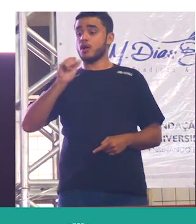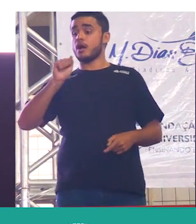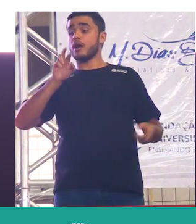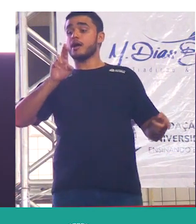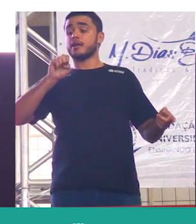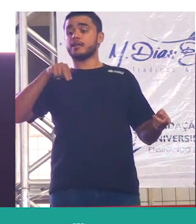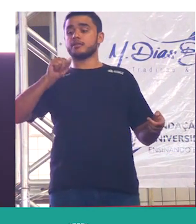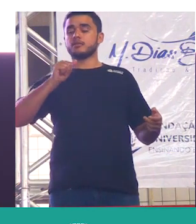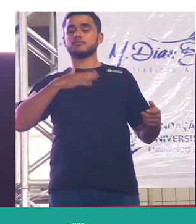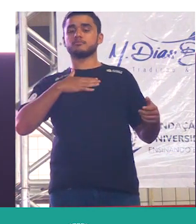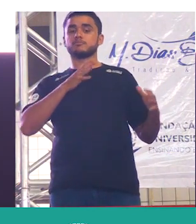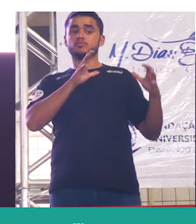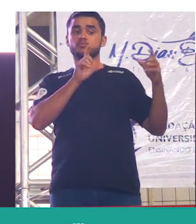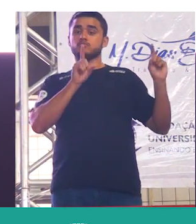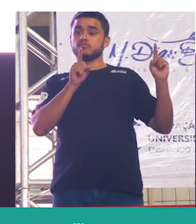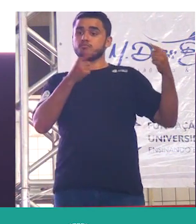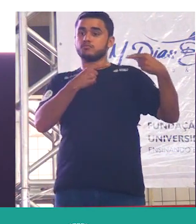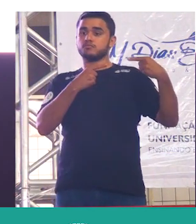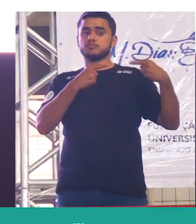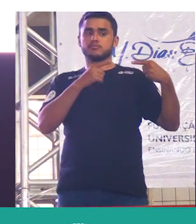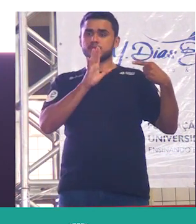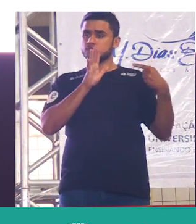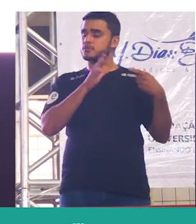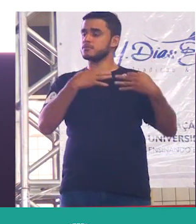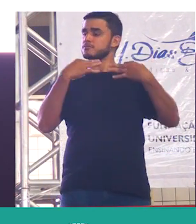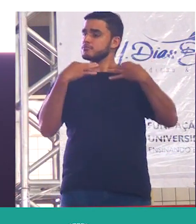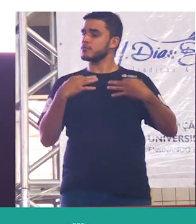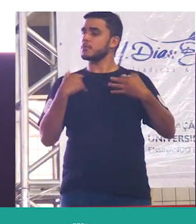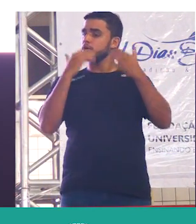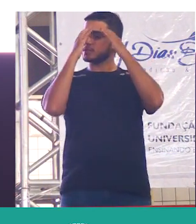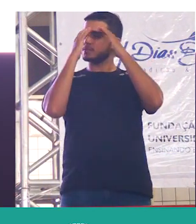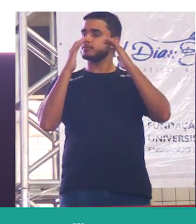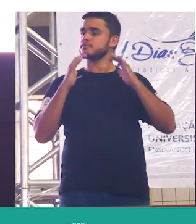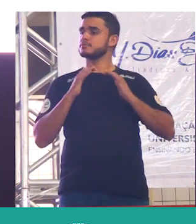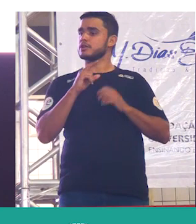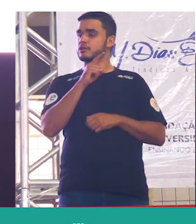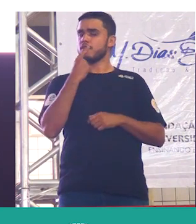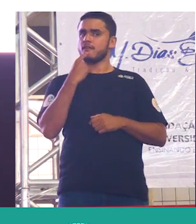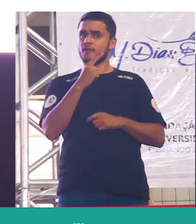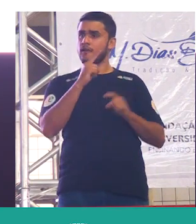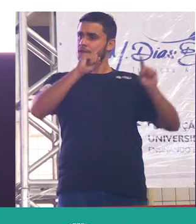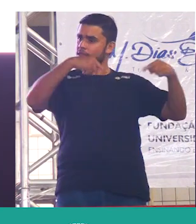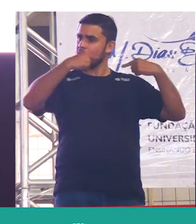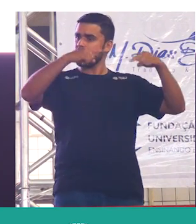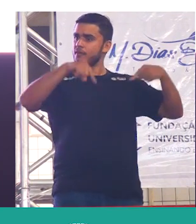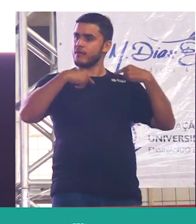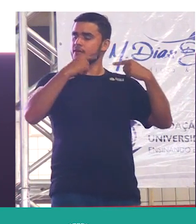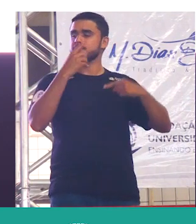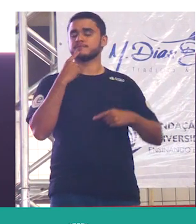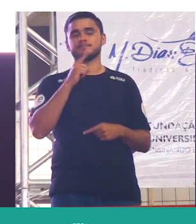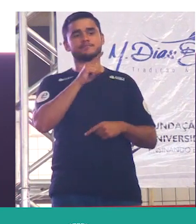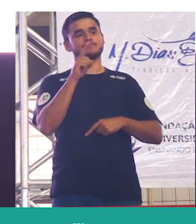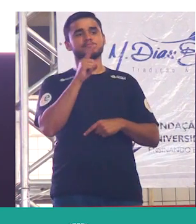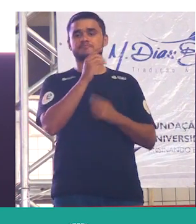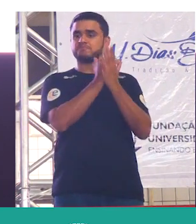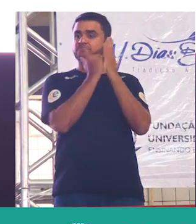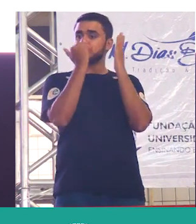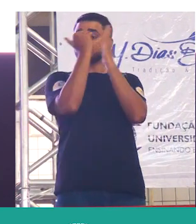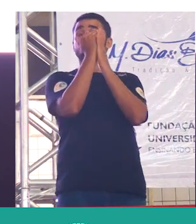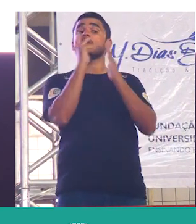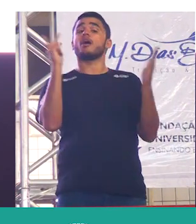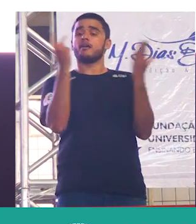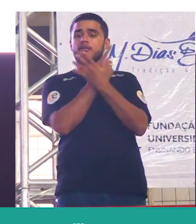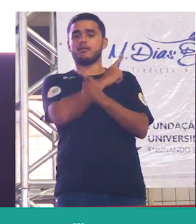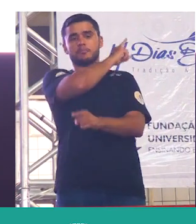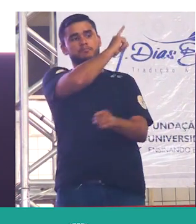uma oposição que fosse bem comportada, porque se ela se exaltasse, ela poderia sofrer